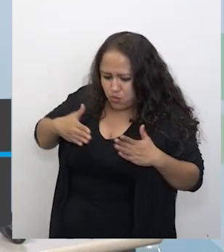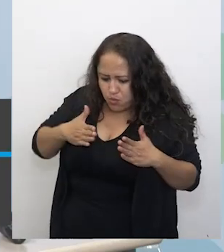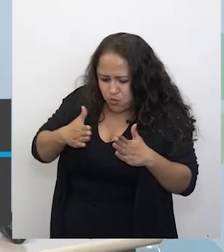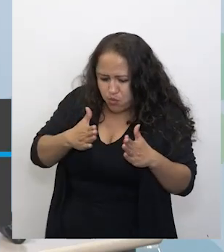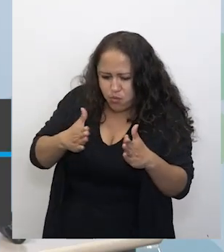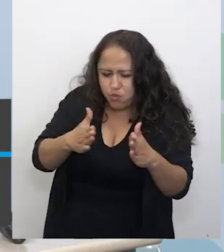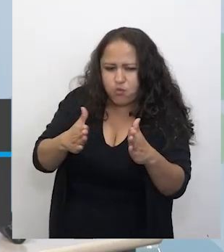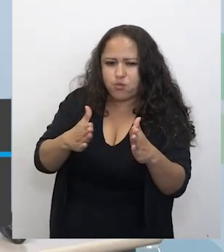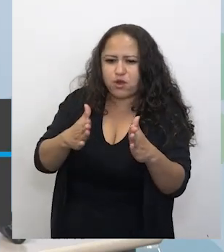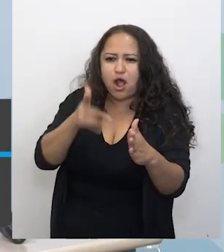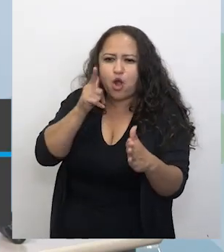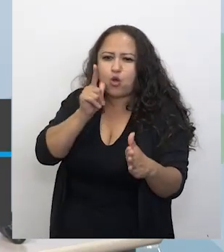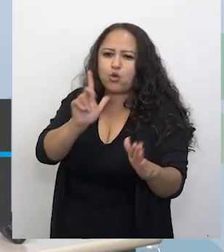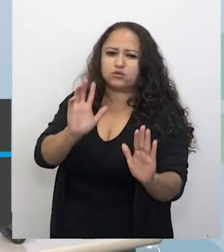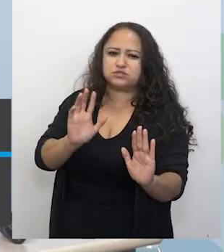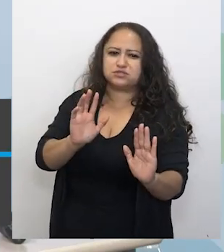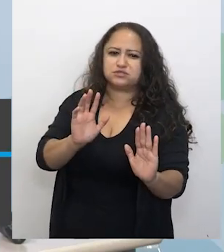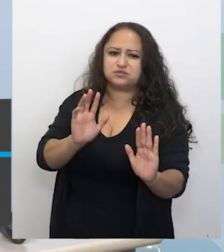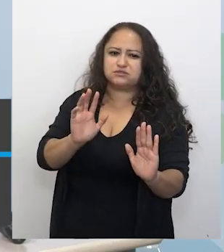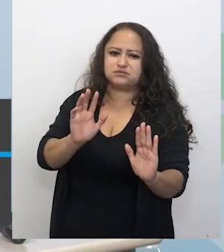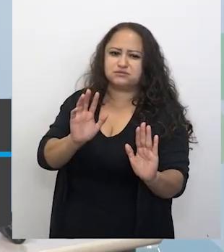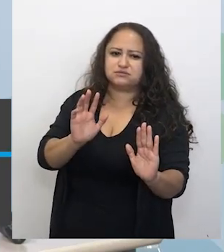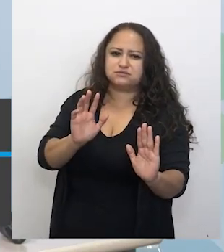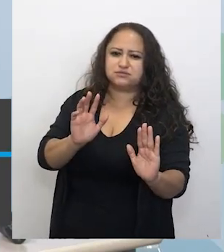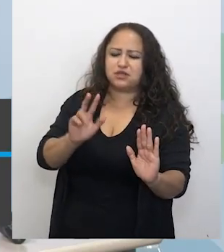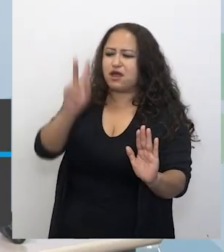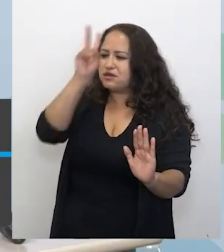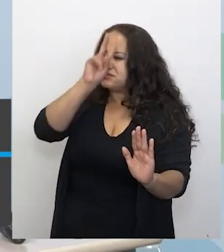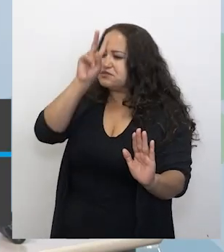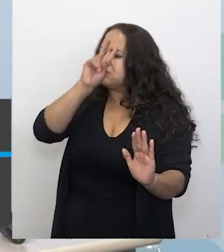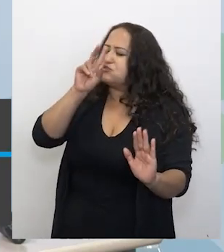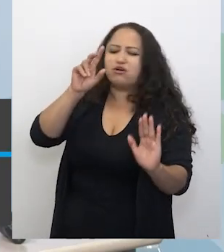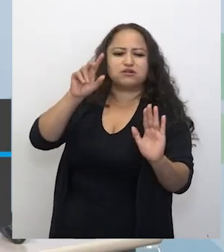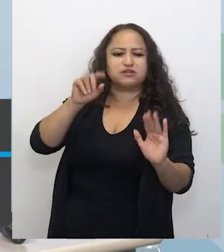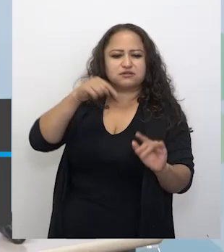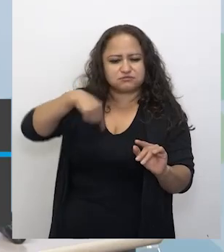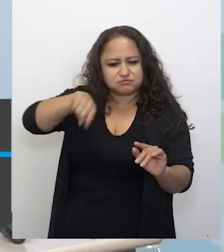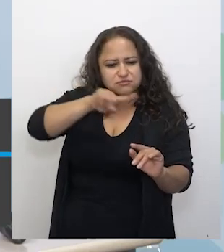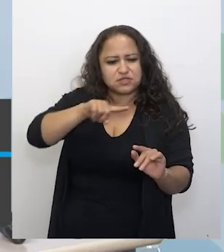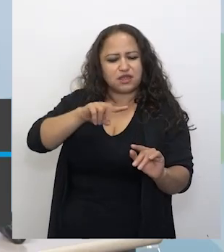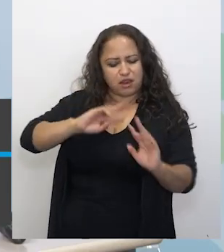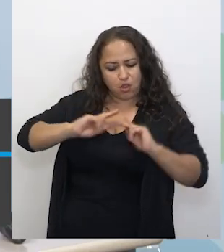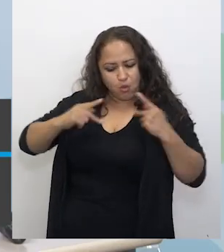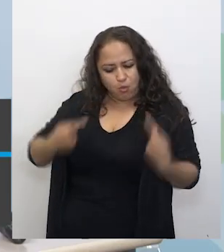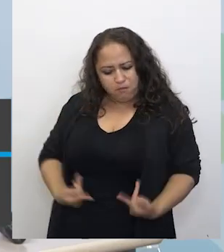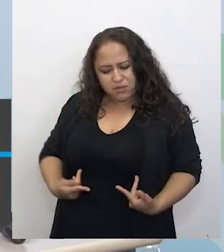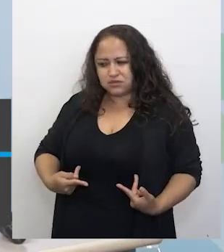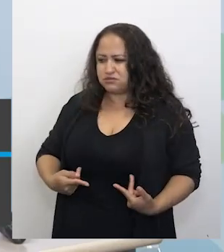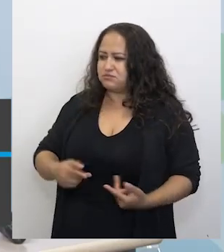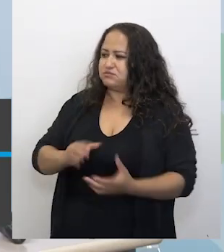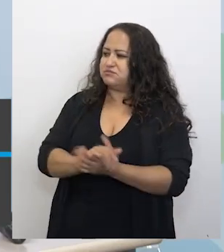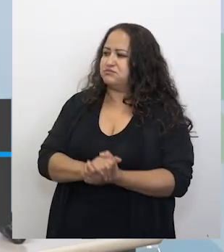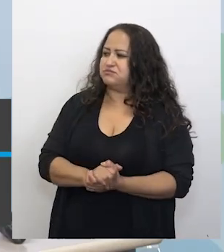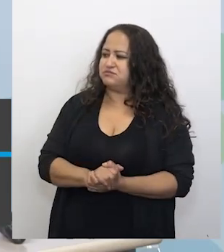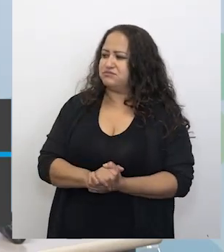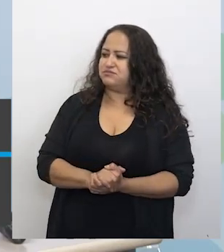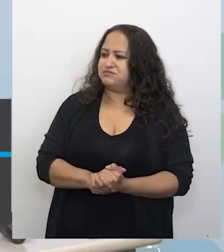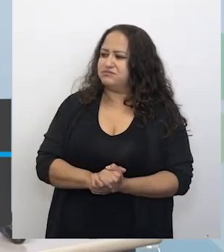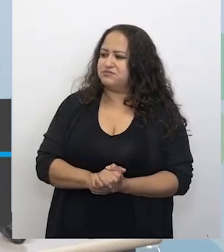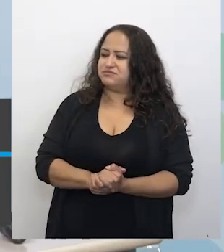nosso caminho, a nossa trajetória aqui, né? Nesse mundo humano, nessa humanidade. Muito obrigada,